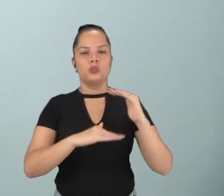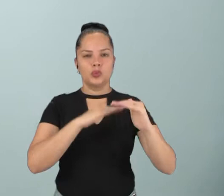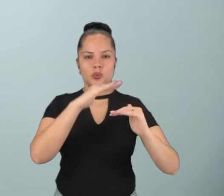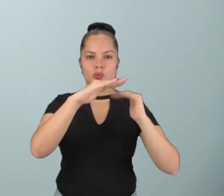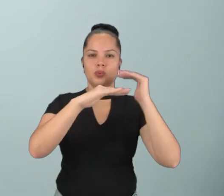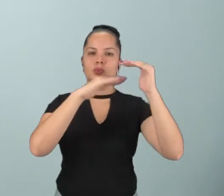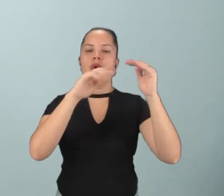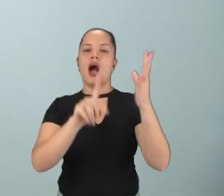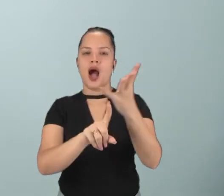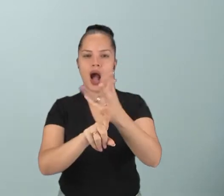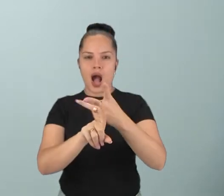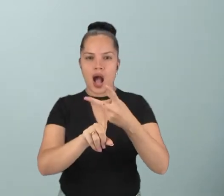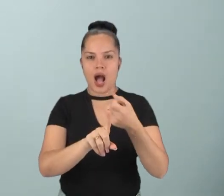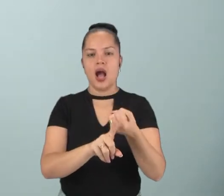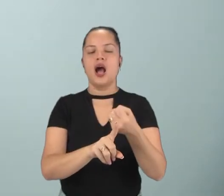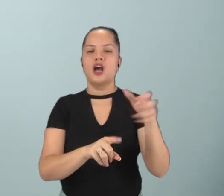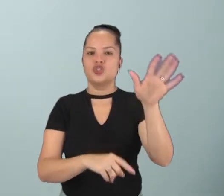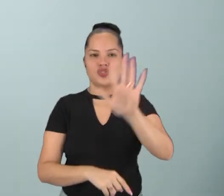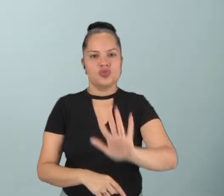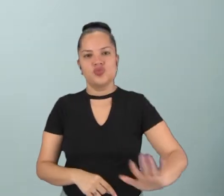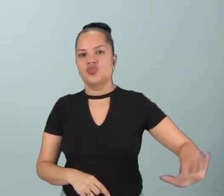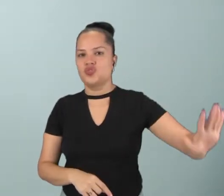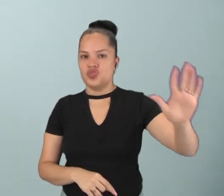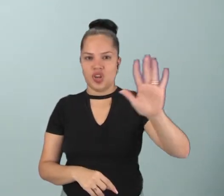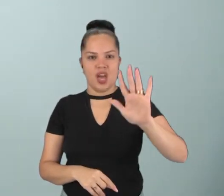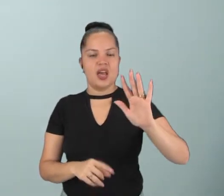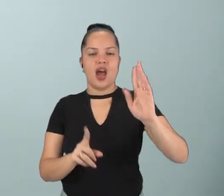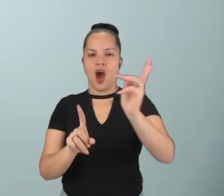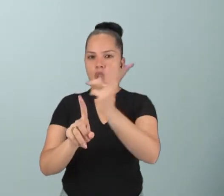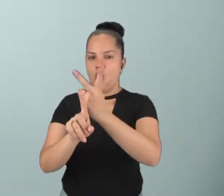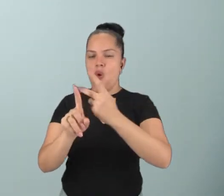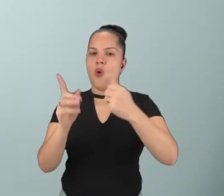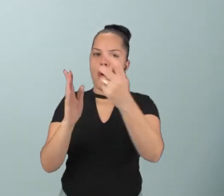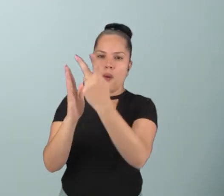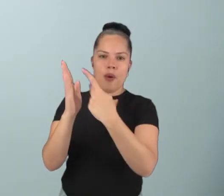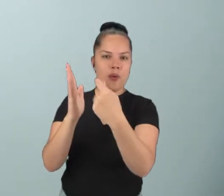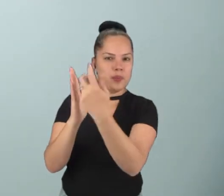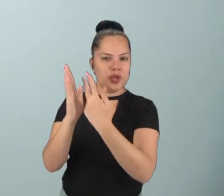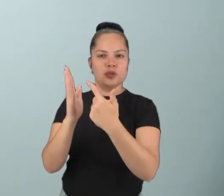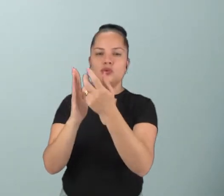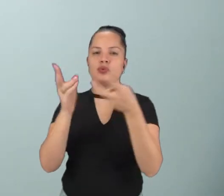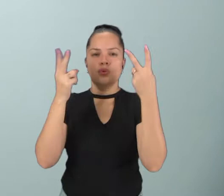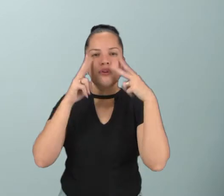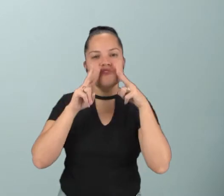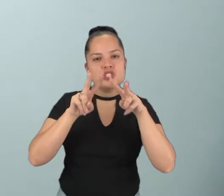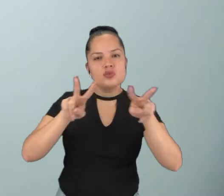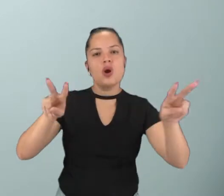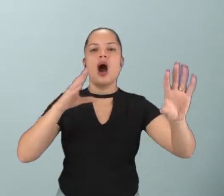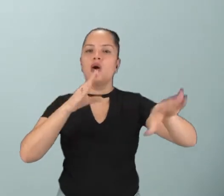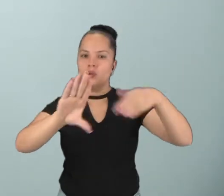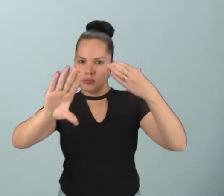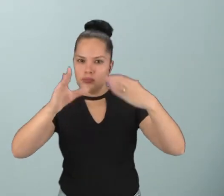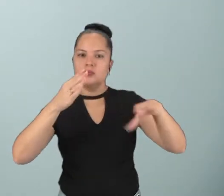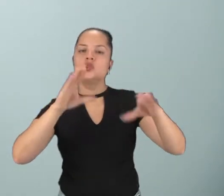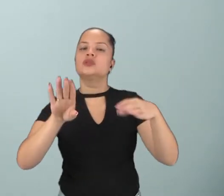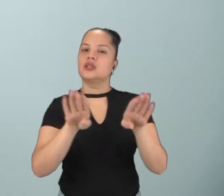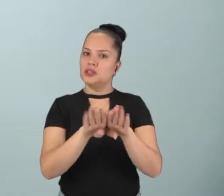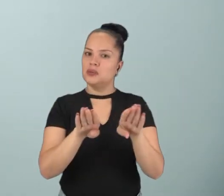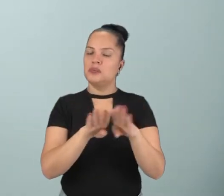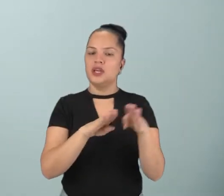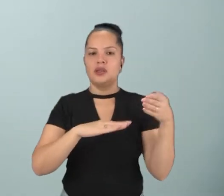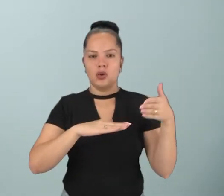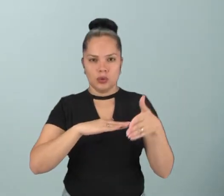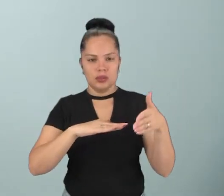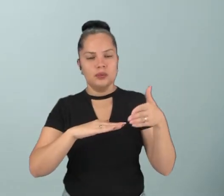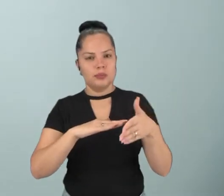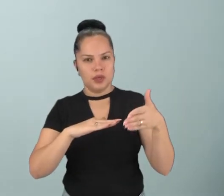há tanto a arte do modo geral, nas artes plásticas, nas artes visuais e na música também. A música contemporânea,